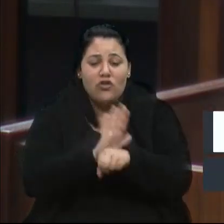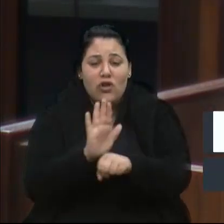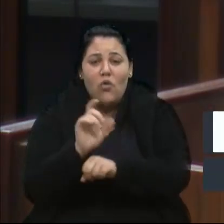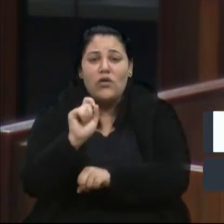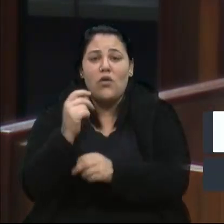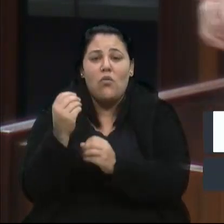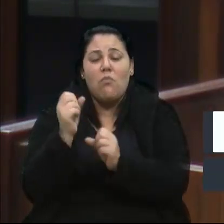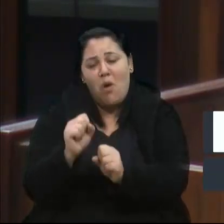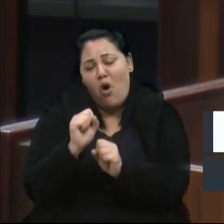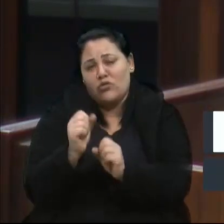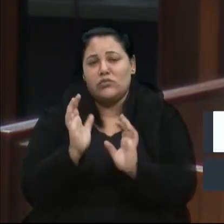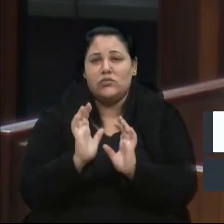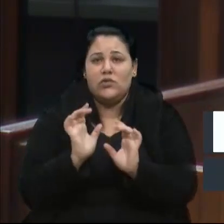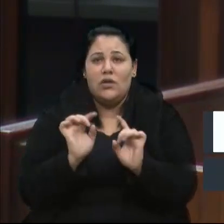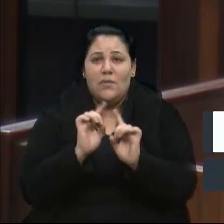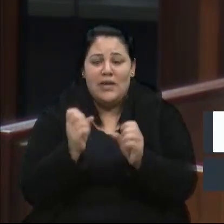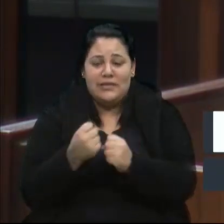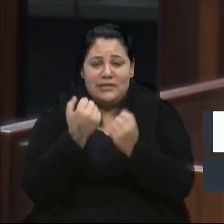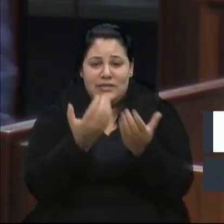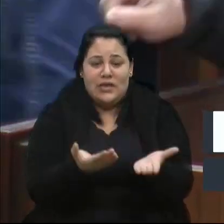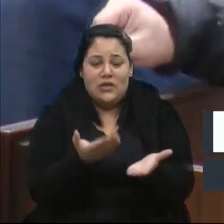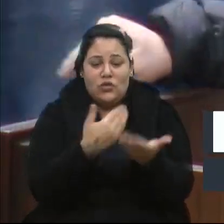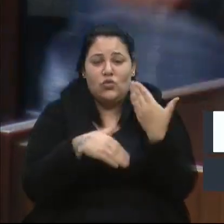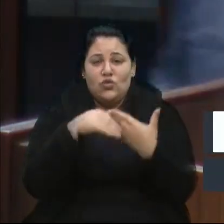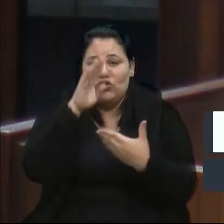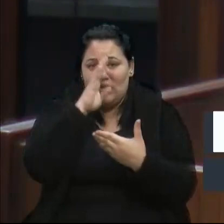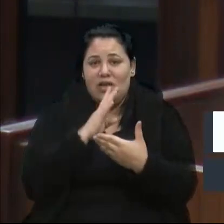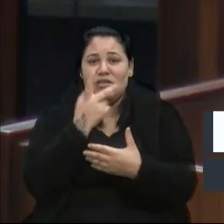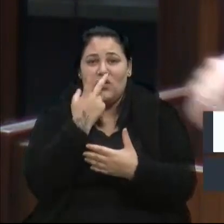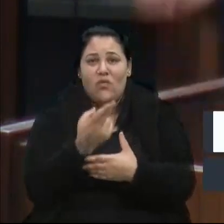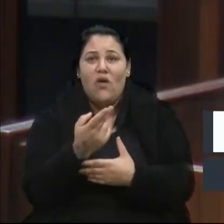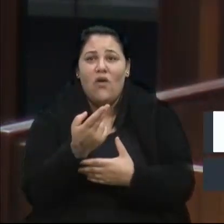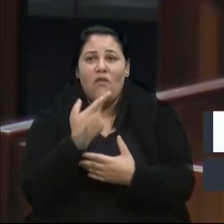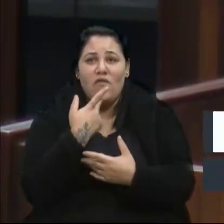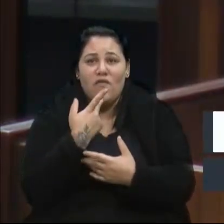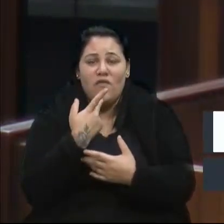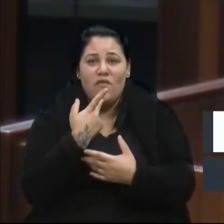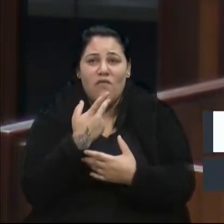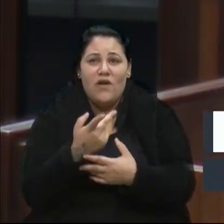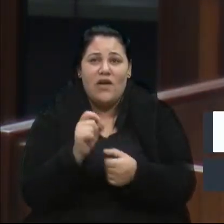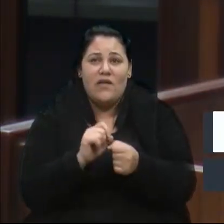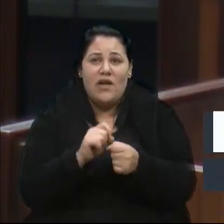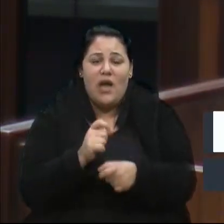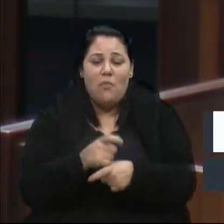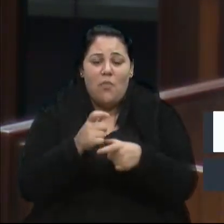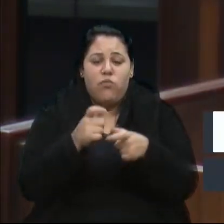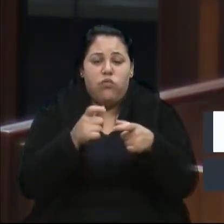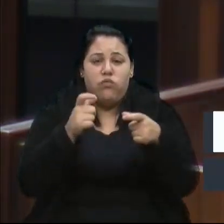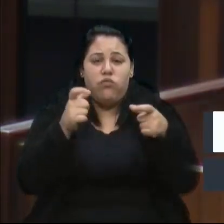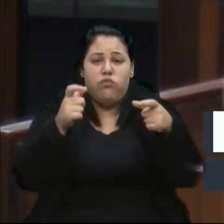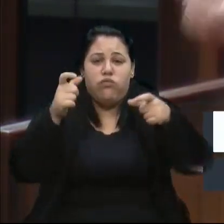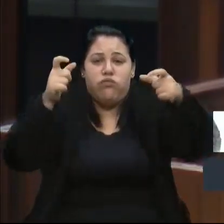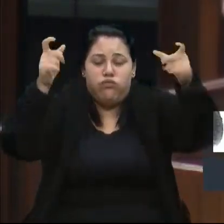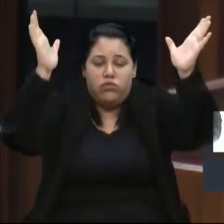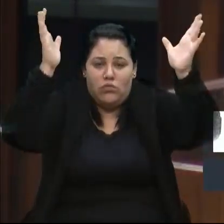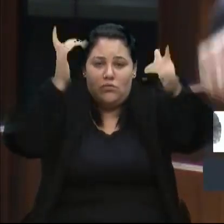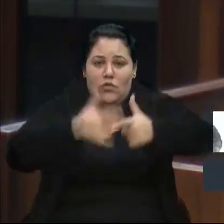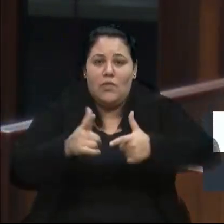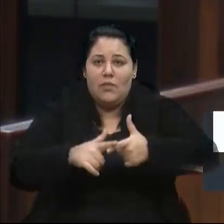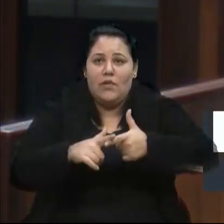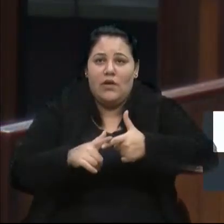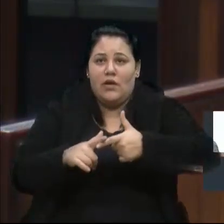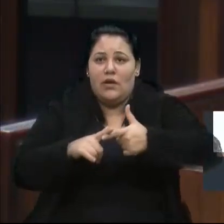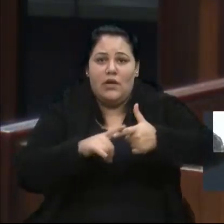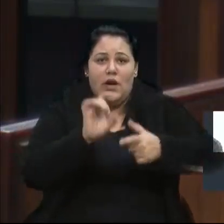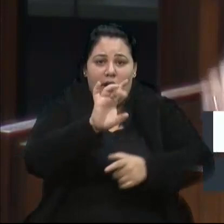Mas dá tudo de graça, como estão fazendo, a todo momento, aumenta, uma bola de neve. A cada pouco